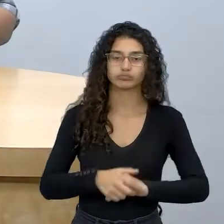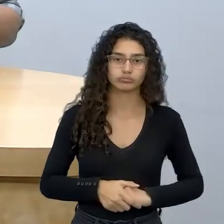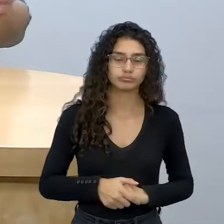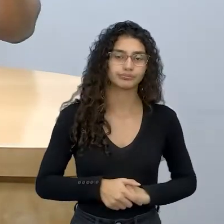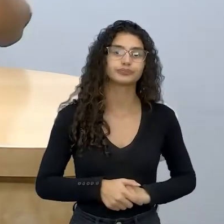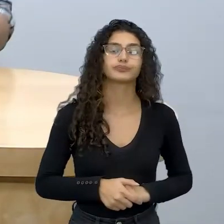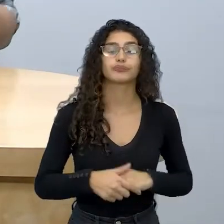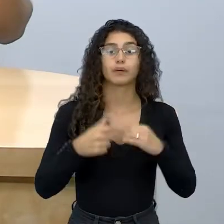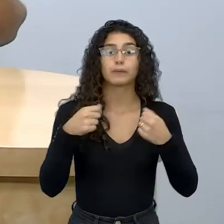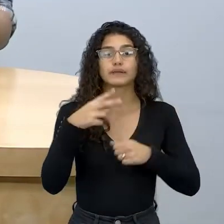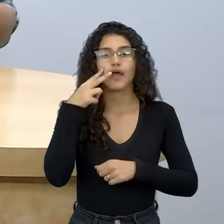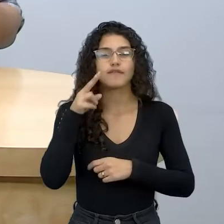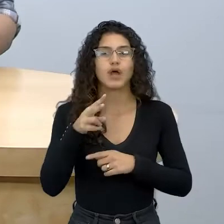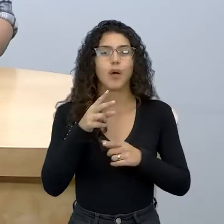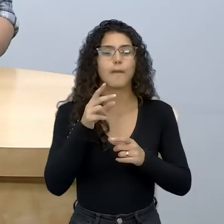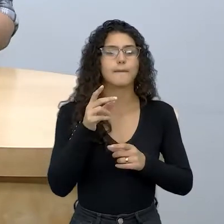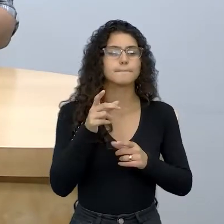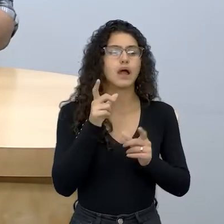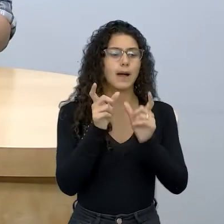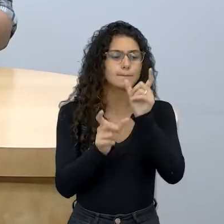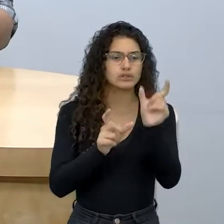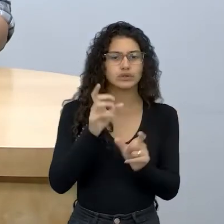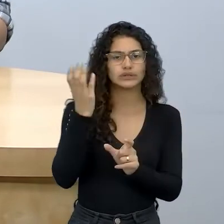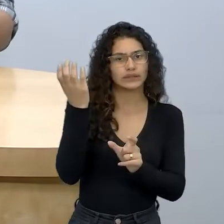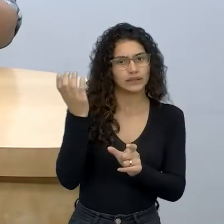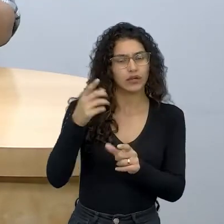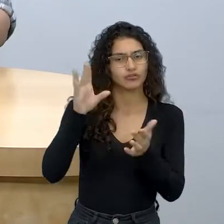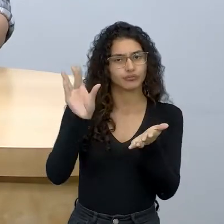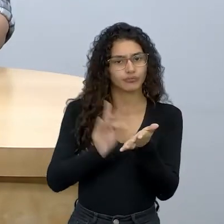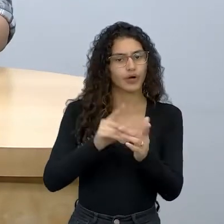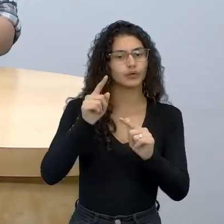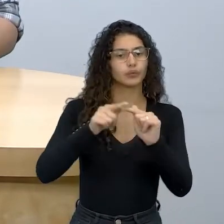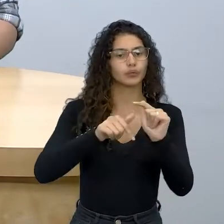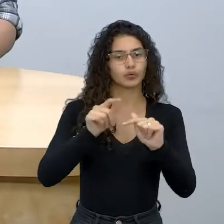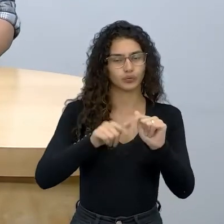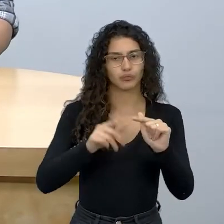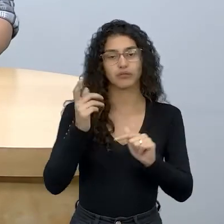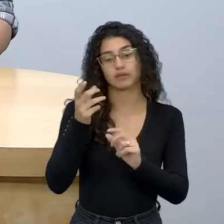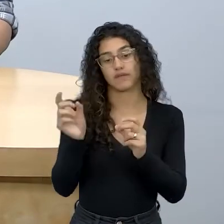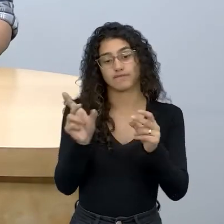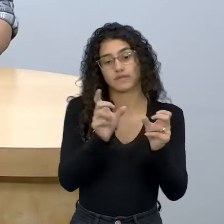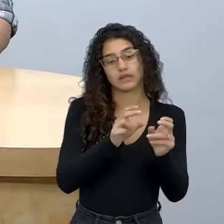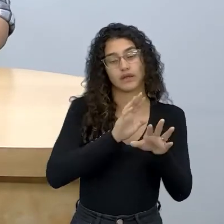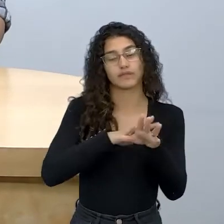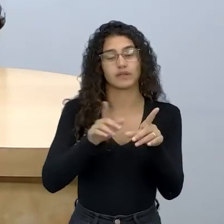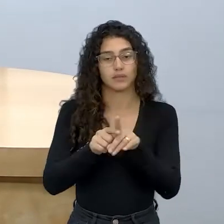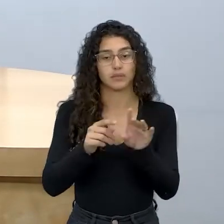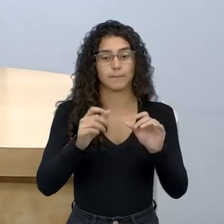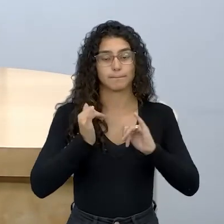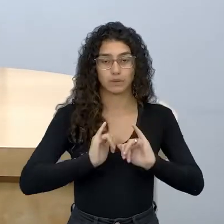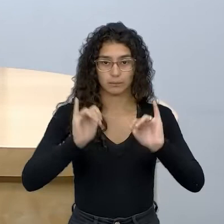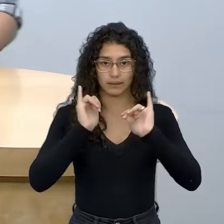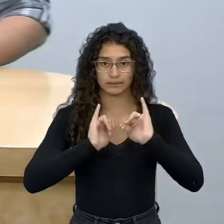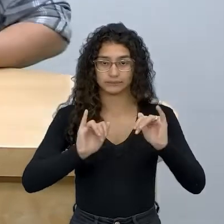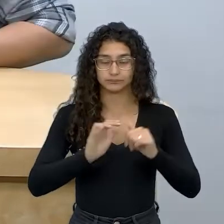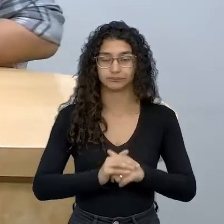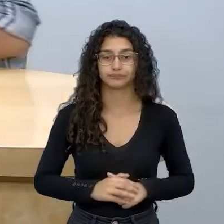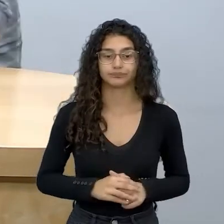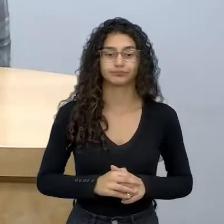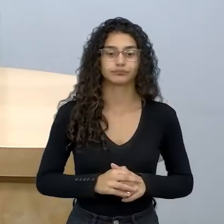daí você tem que ver o seu público-alvo para quem você quer ofertar e fazer essa propaganda, tá